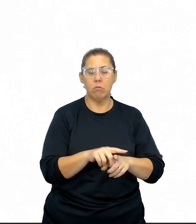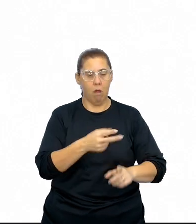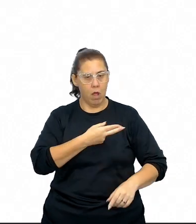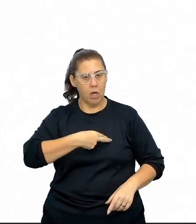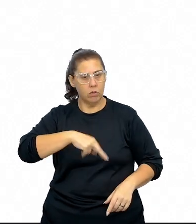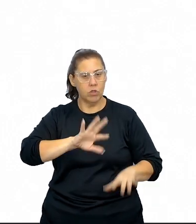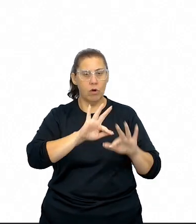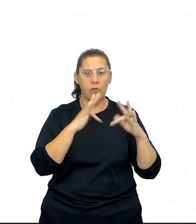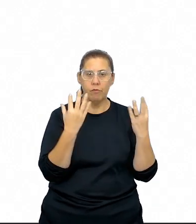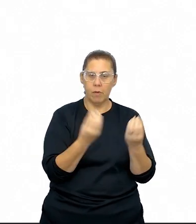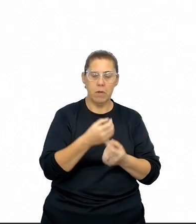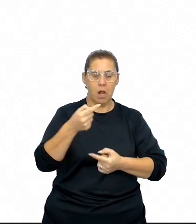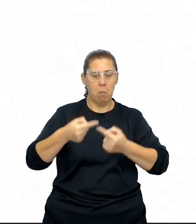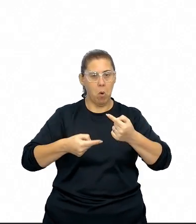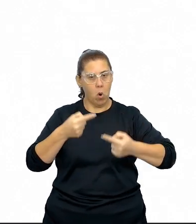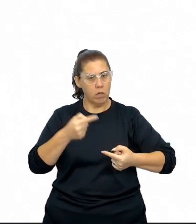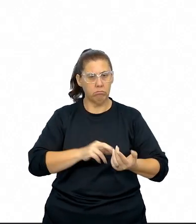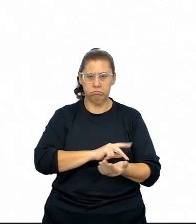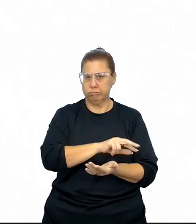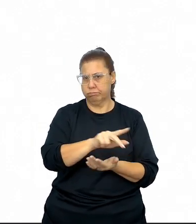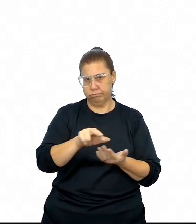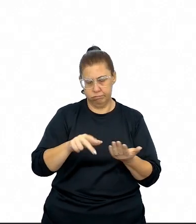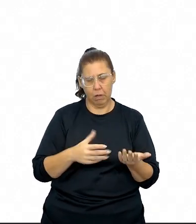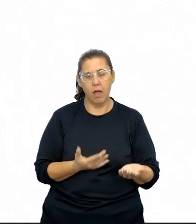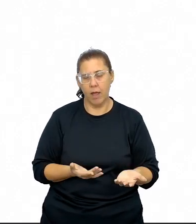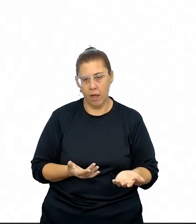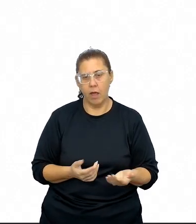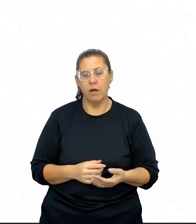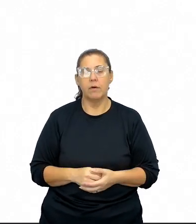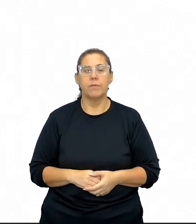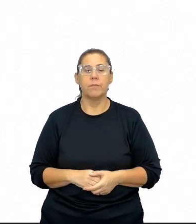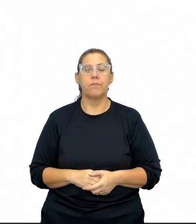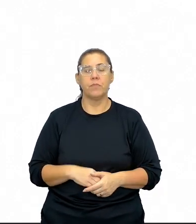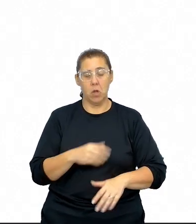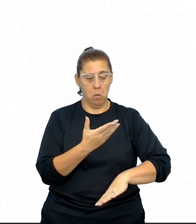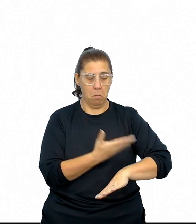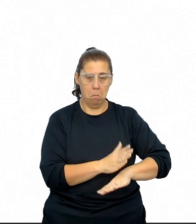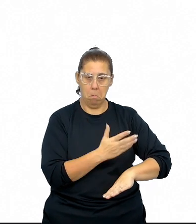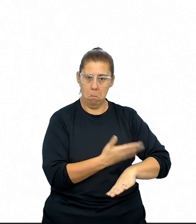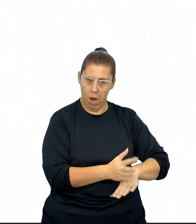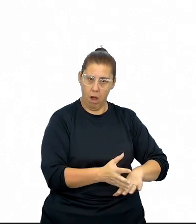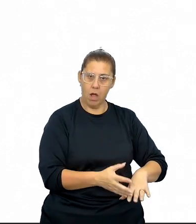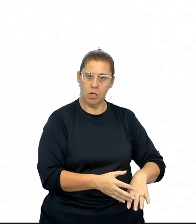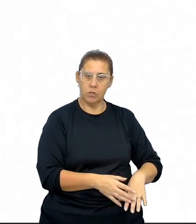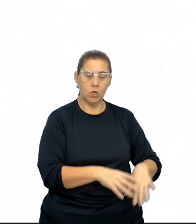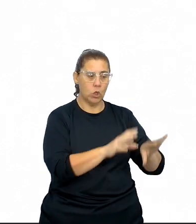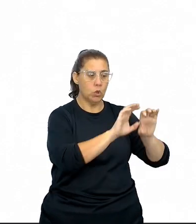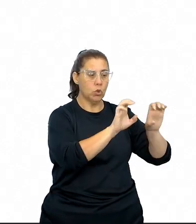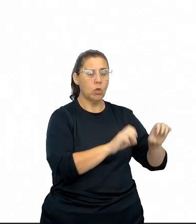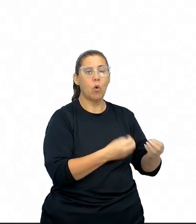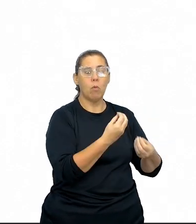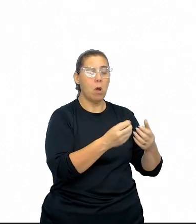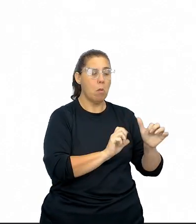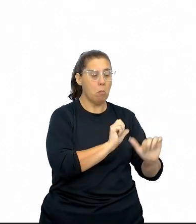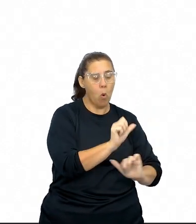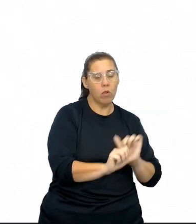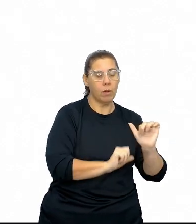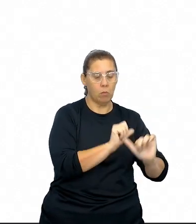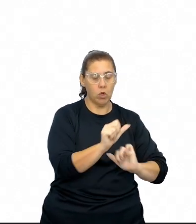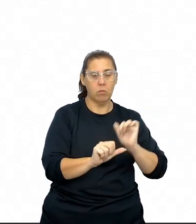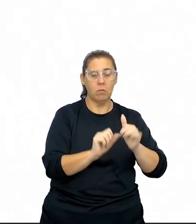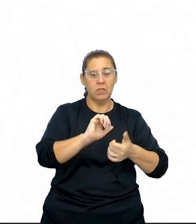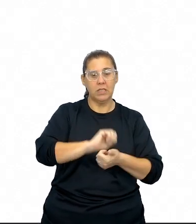religião, família, política, entre outras, né, essas práticas de culturas, como elas se modificam para